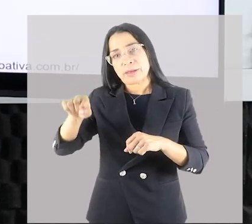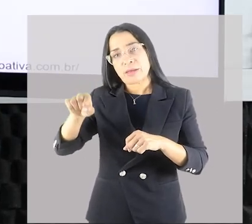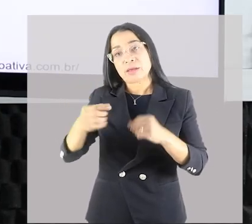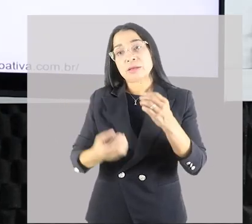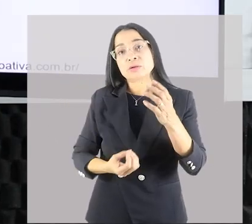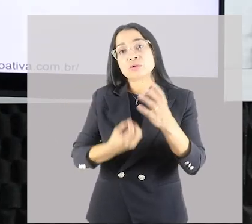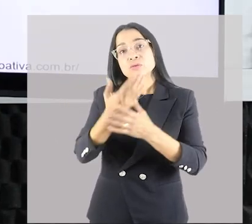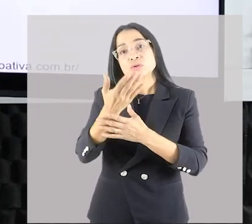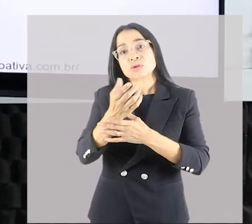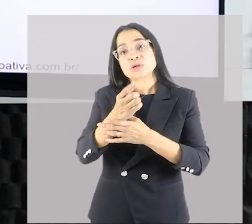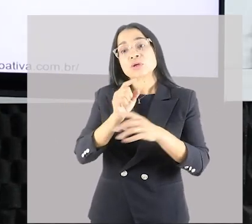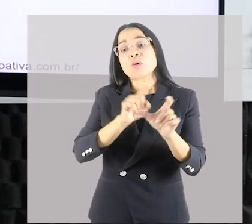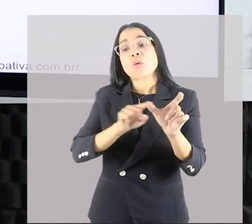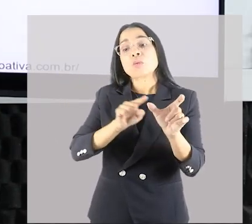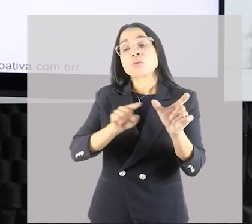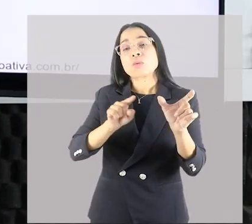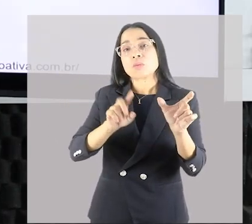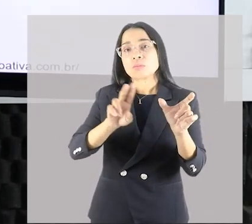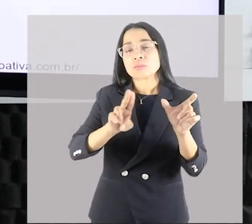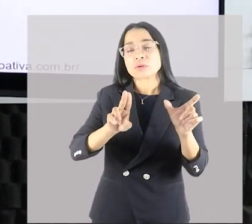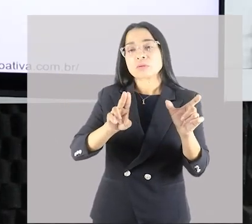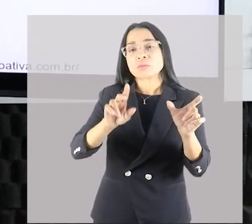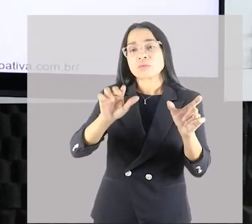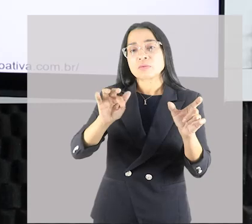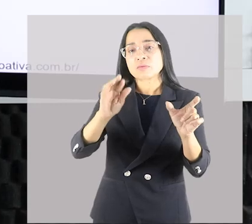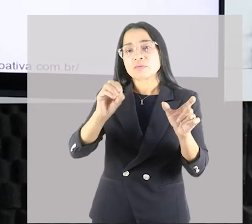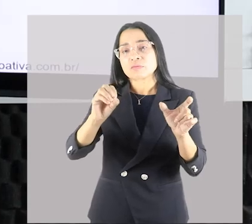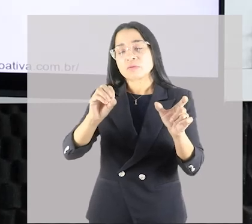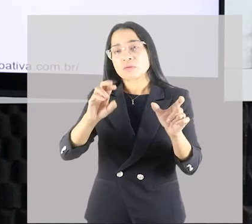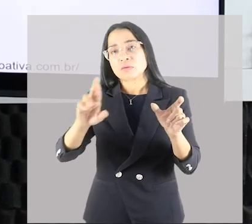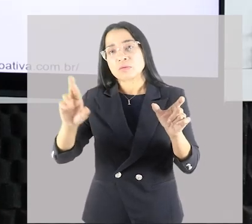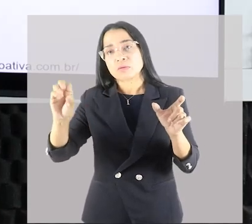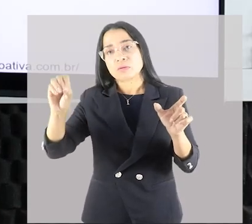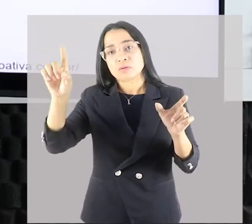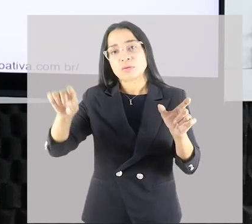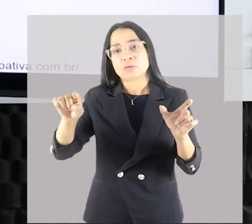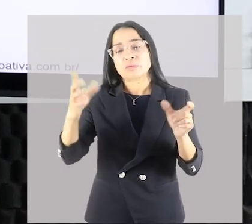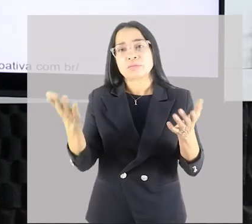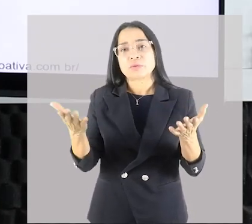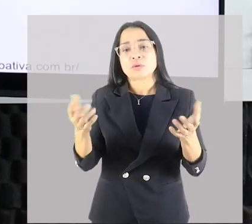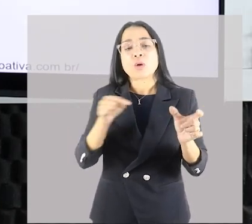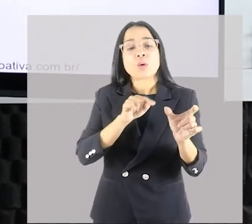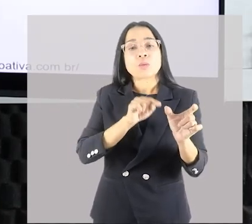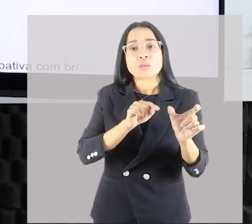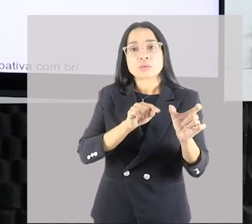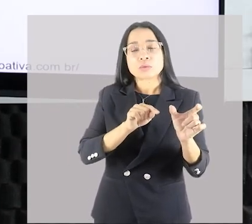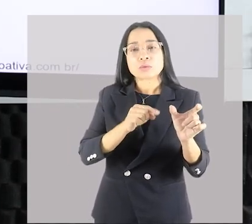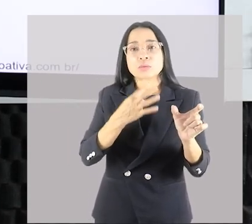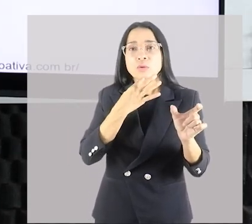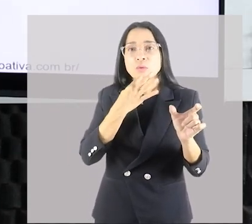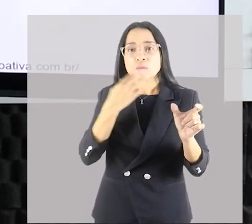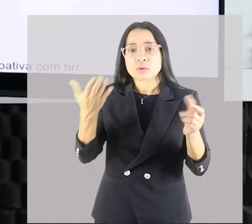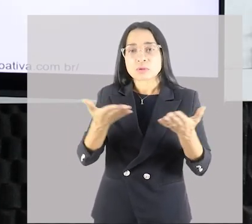como forró. Agora, o nome forró, como a gente conhece